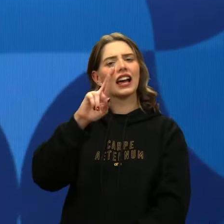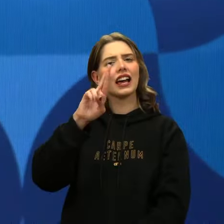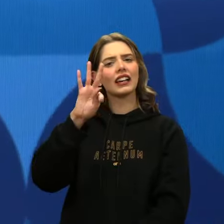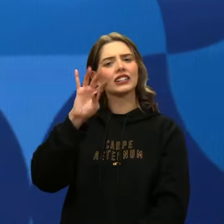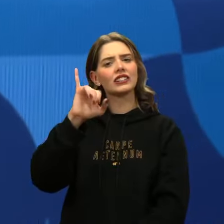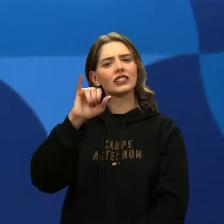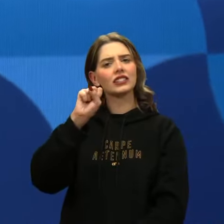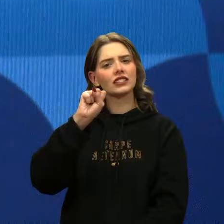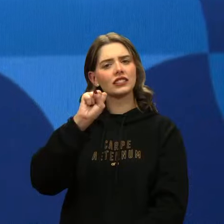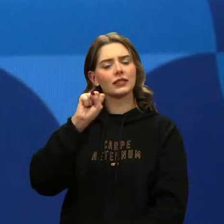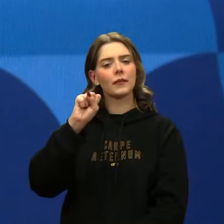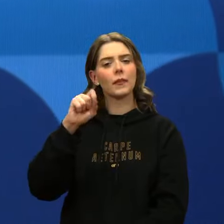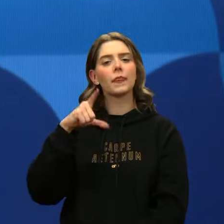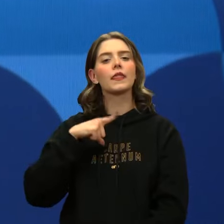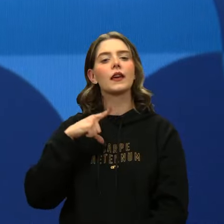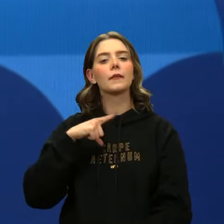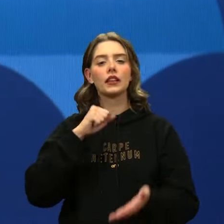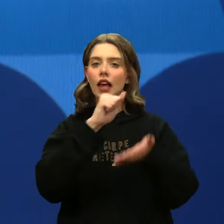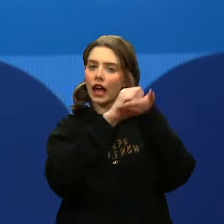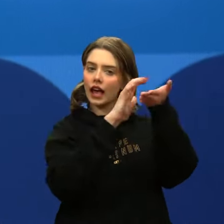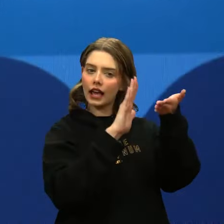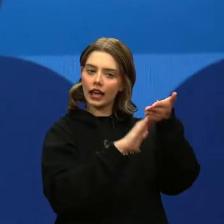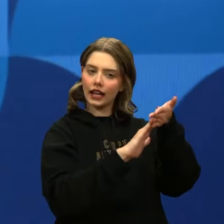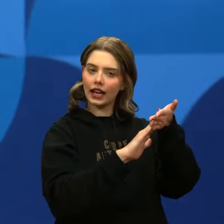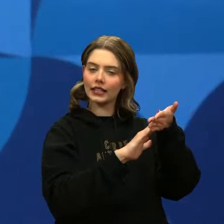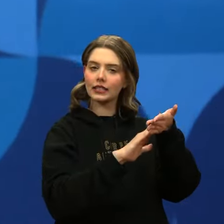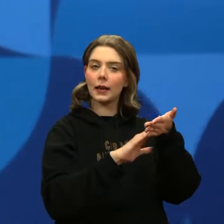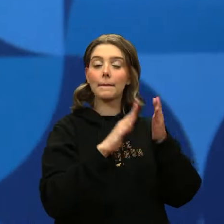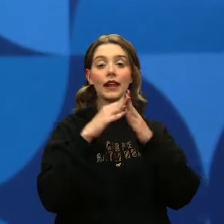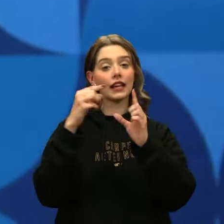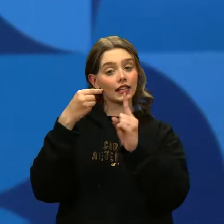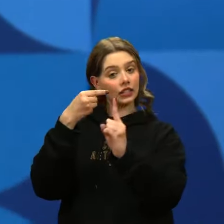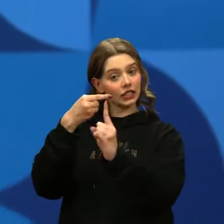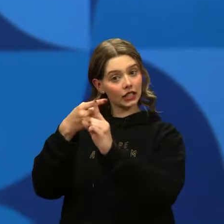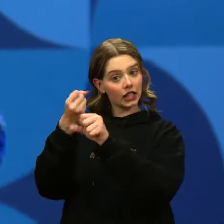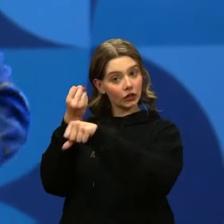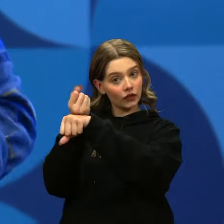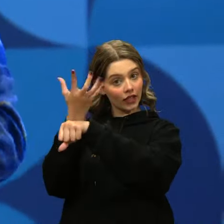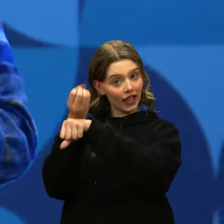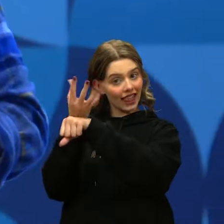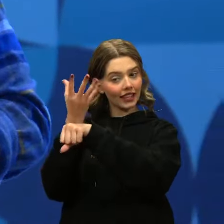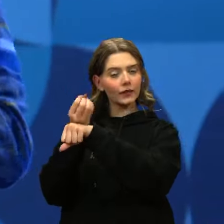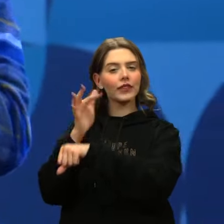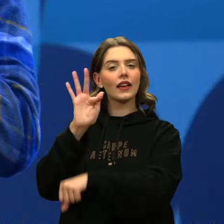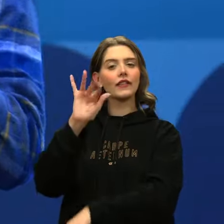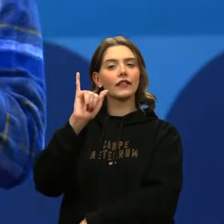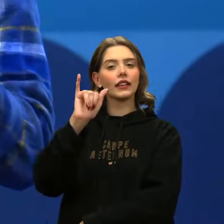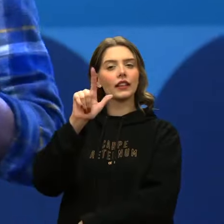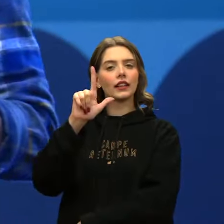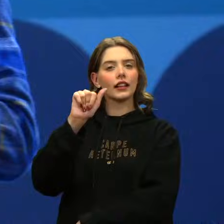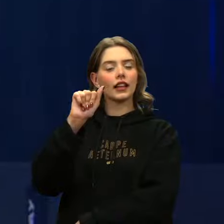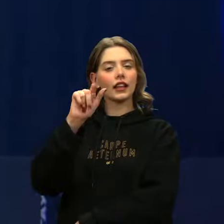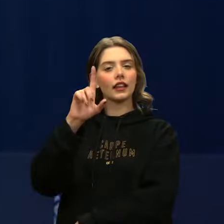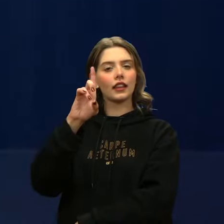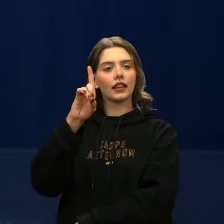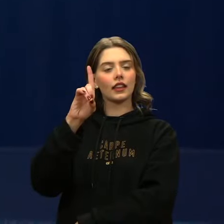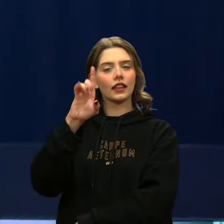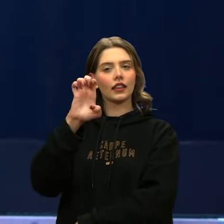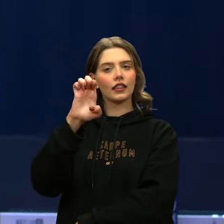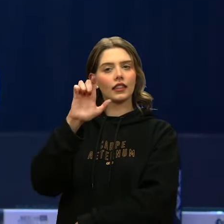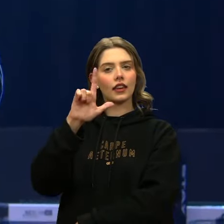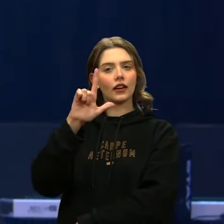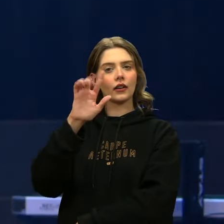temos a carta endereçada à igreja que nós acabamos de ler, que é a igreja de Filadélfia. E eu acho muito interessante um pouquinho